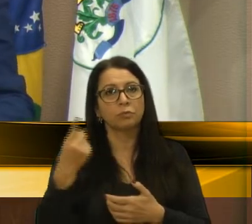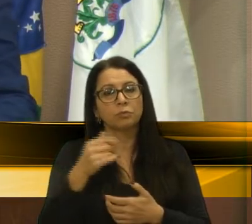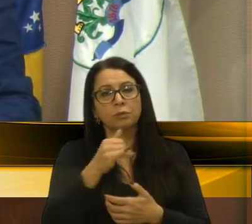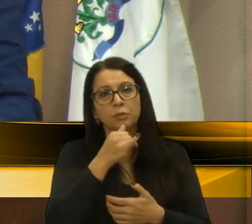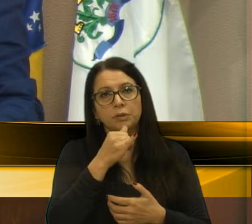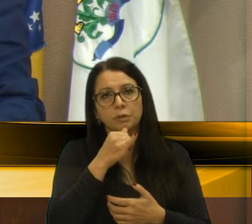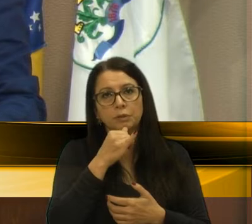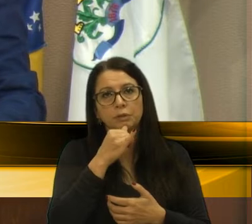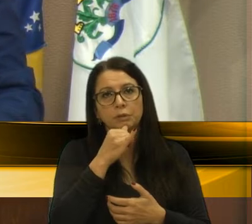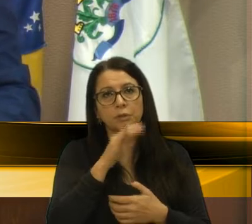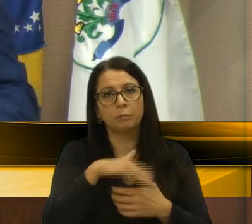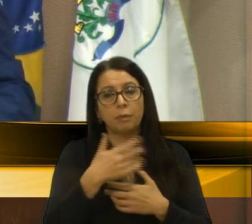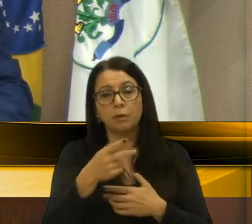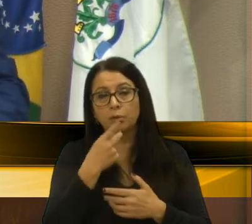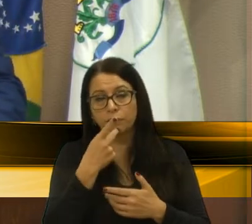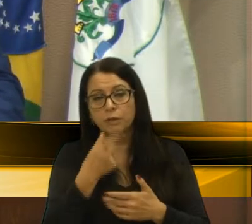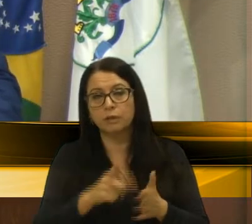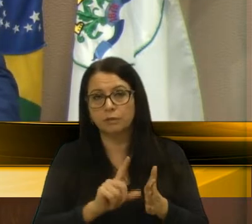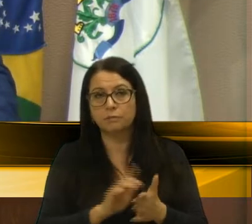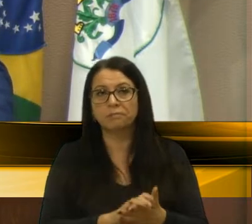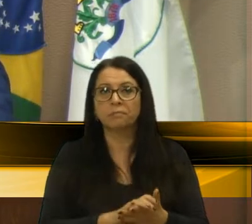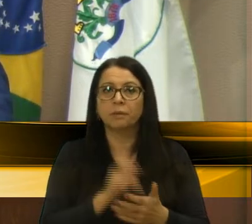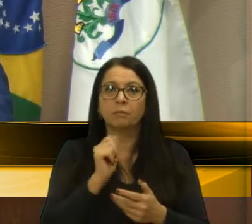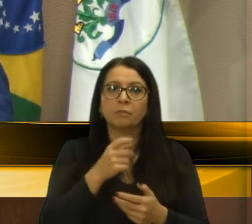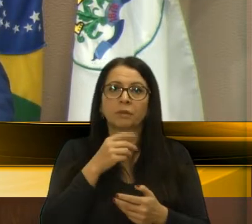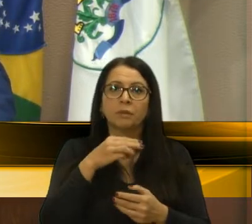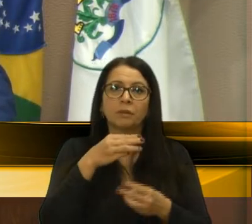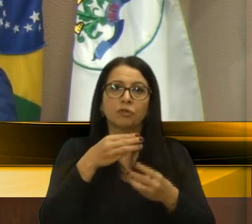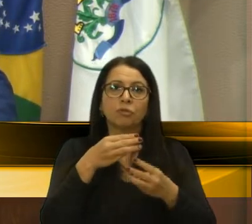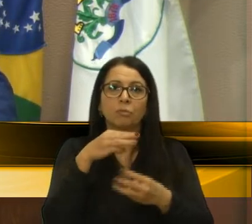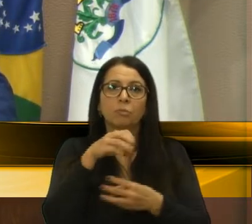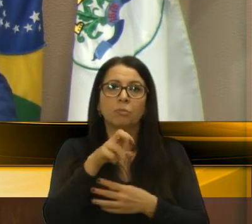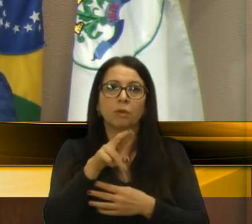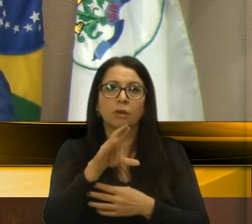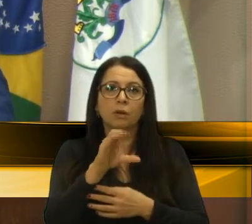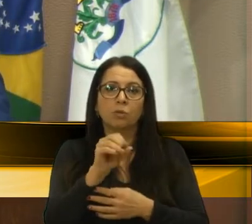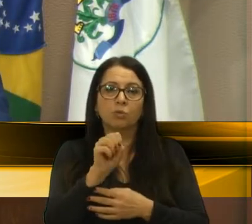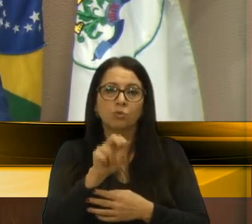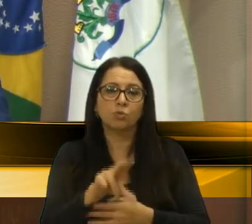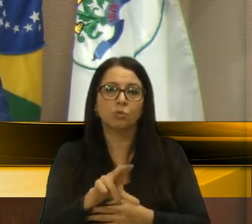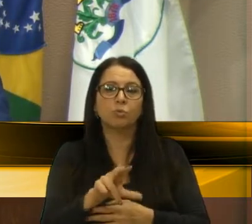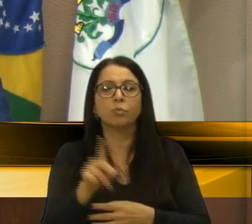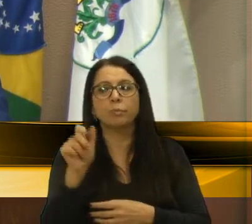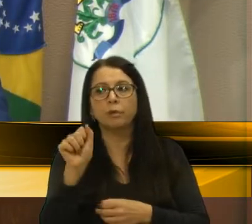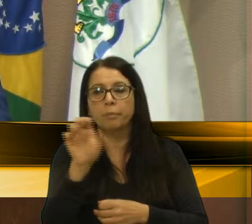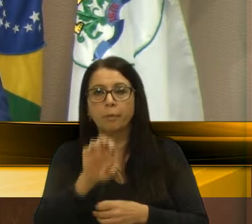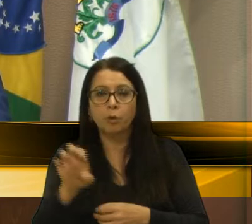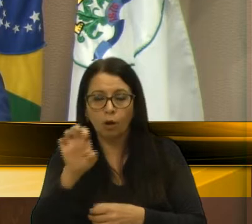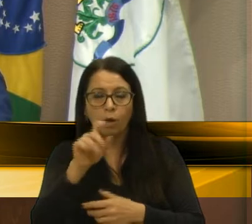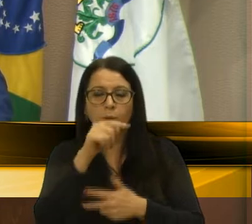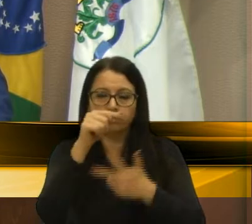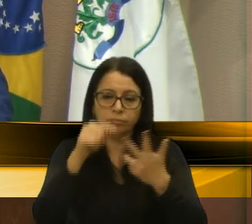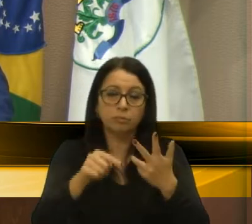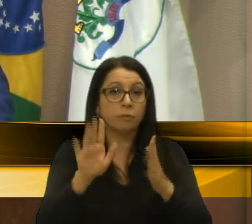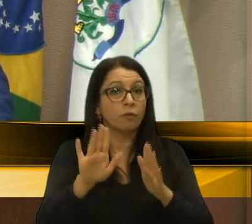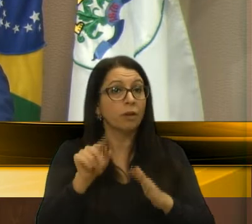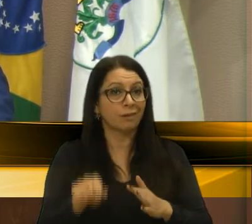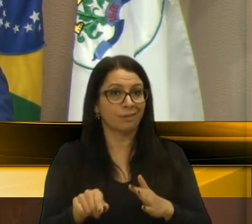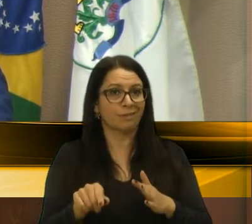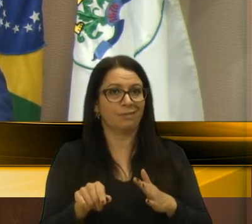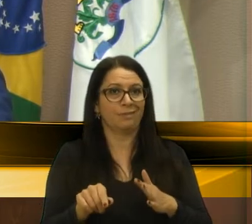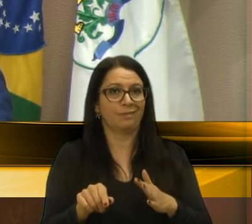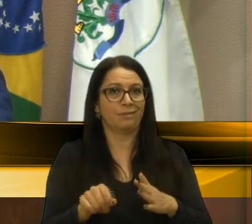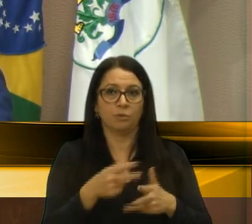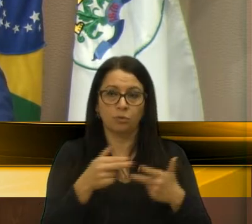né? Além daqueles que eu já trouxe aqui, a gente pode citar o Mercosul e podemos aí ir para a Europa, podemos ir para outros continentes para citar, mas vamos ficar aqui, né?